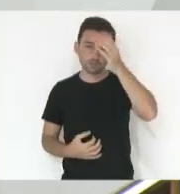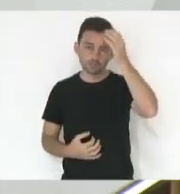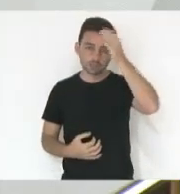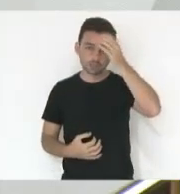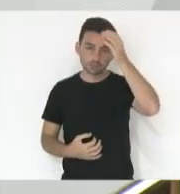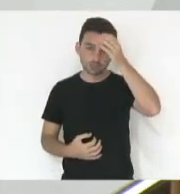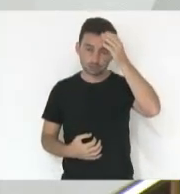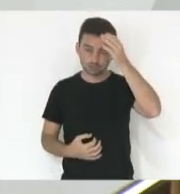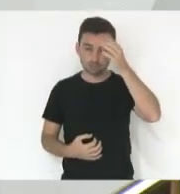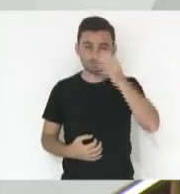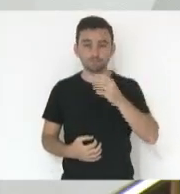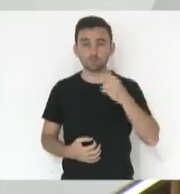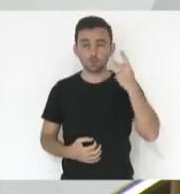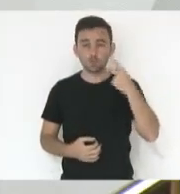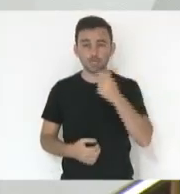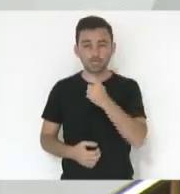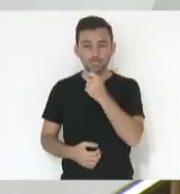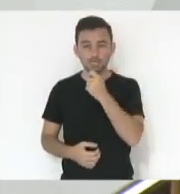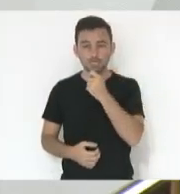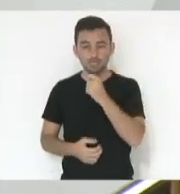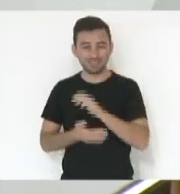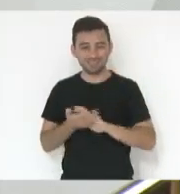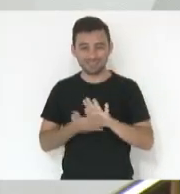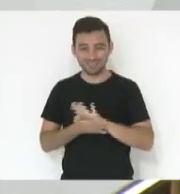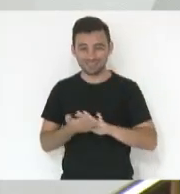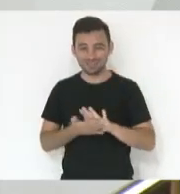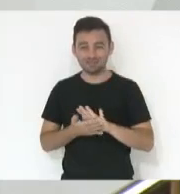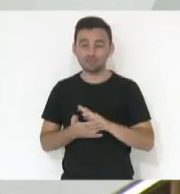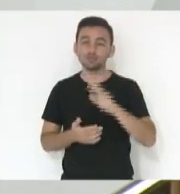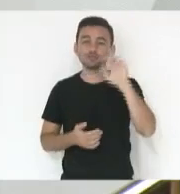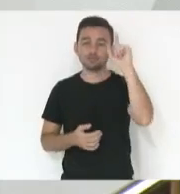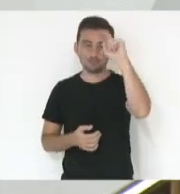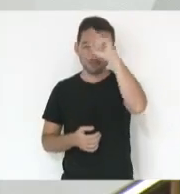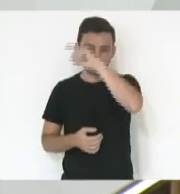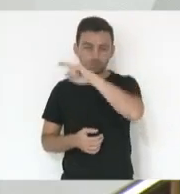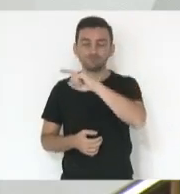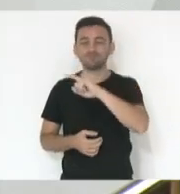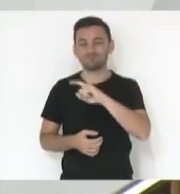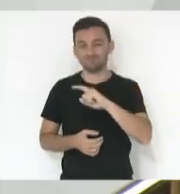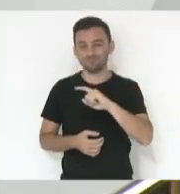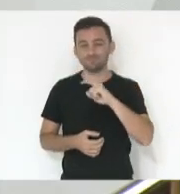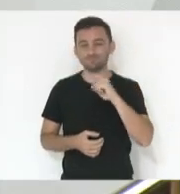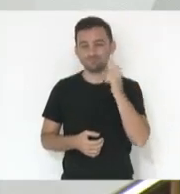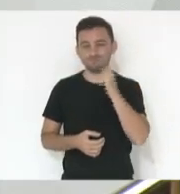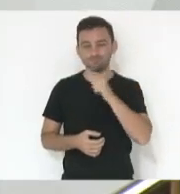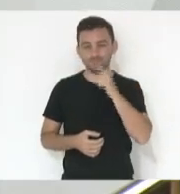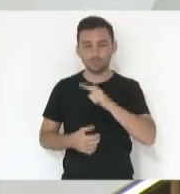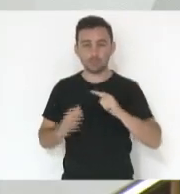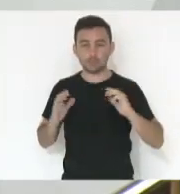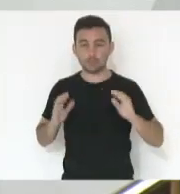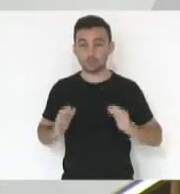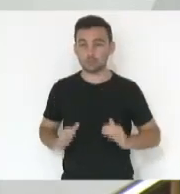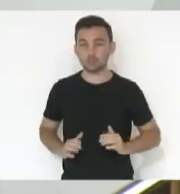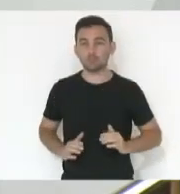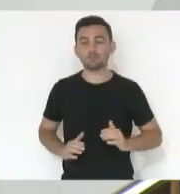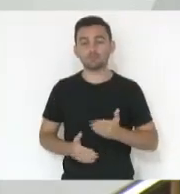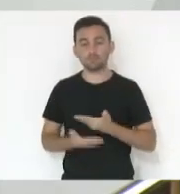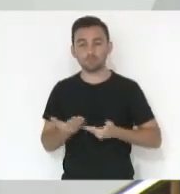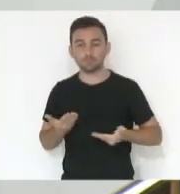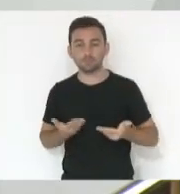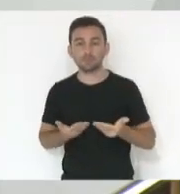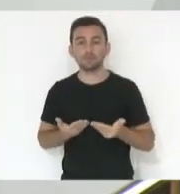política, é difícil de exercer a cidadania no